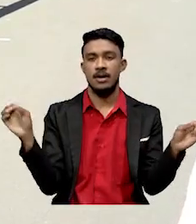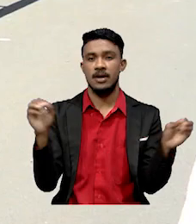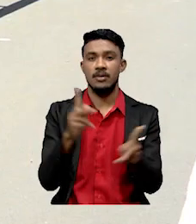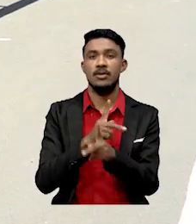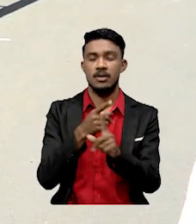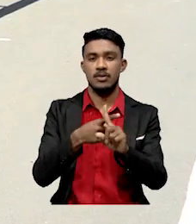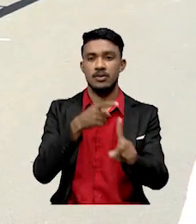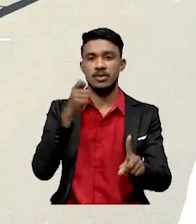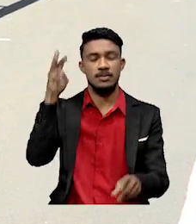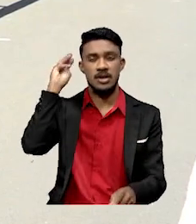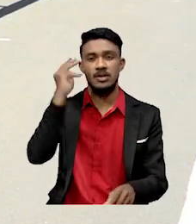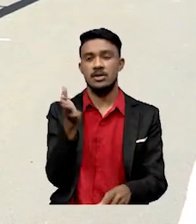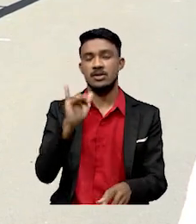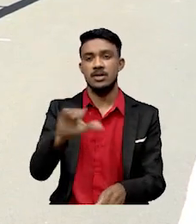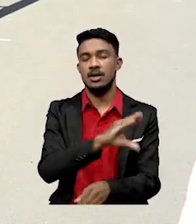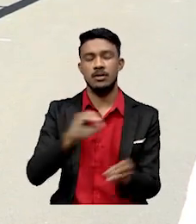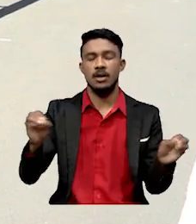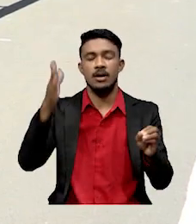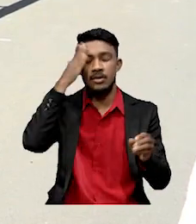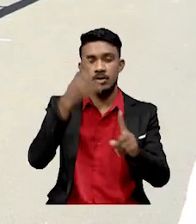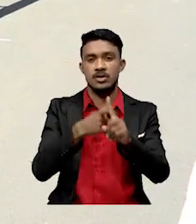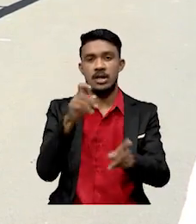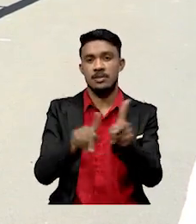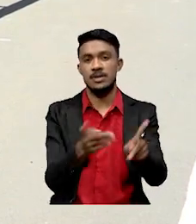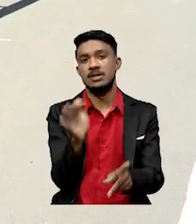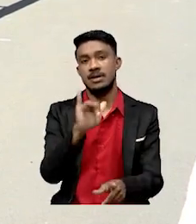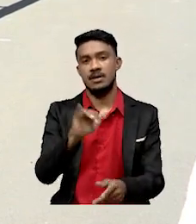parte competente ou ela é consciência ou se comunidade será?